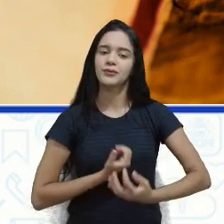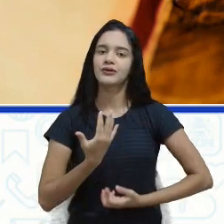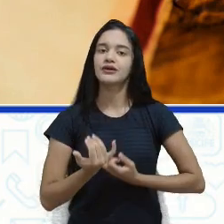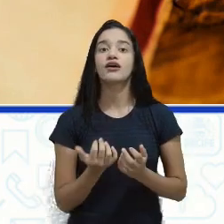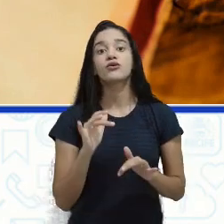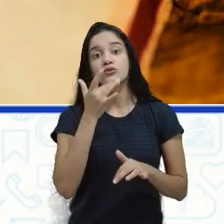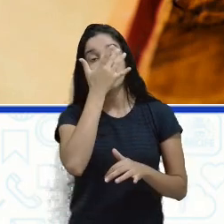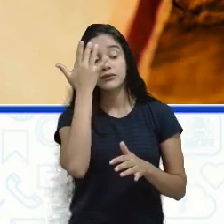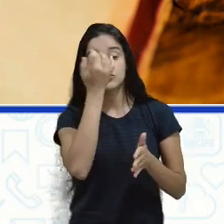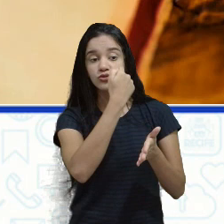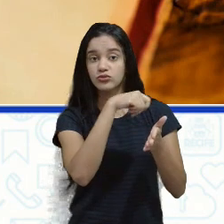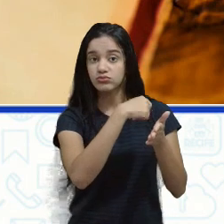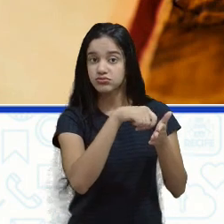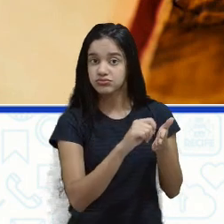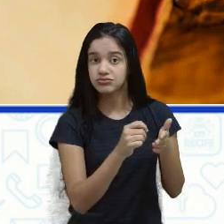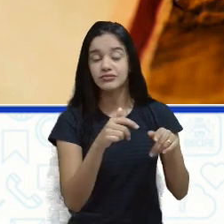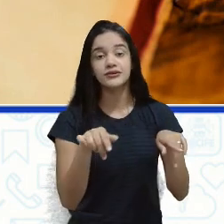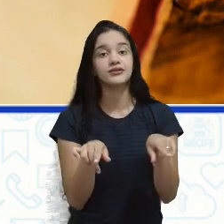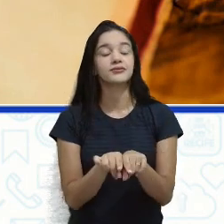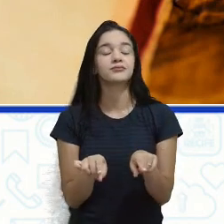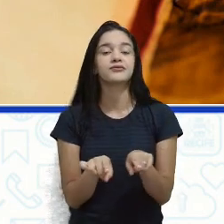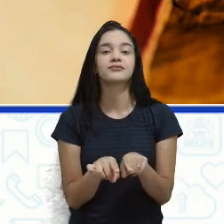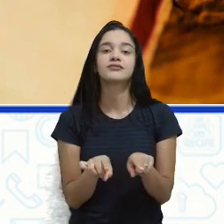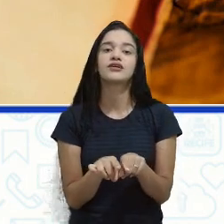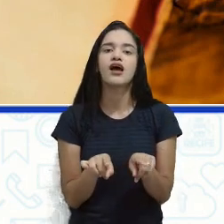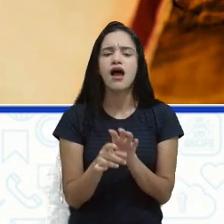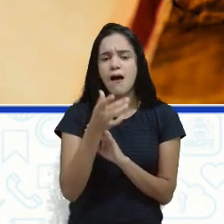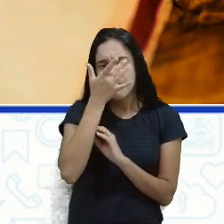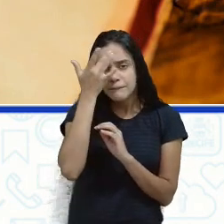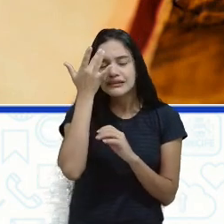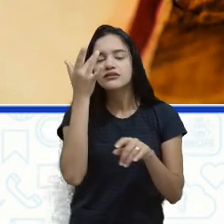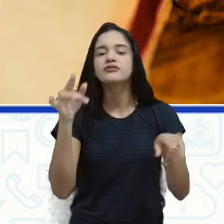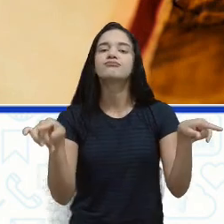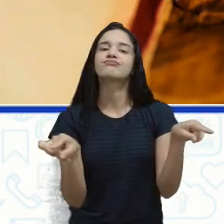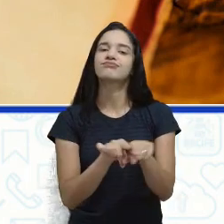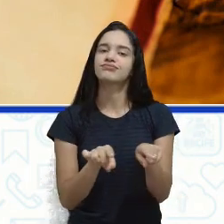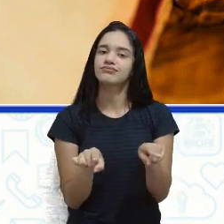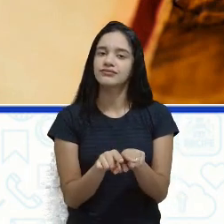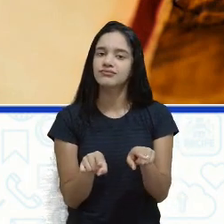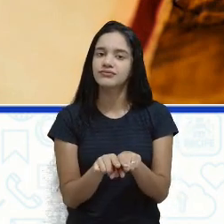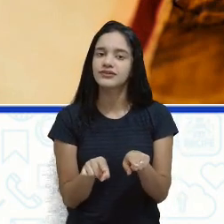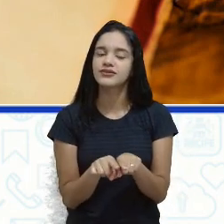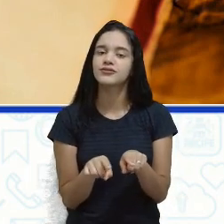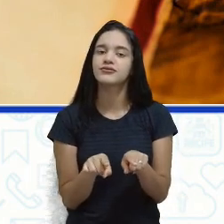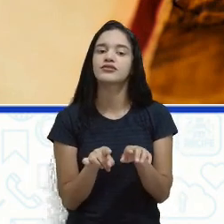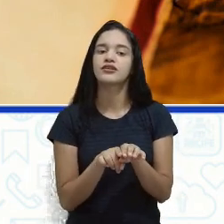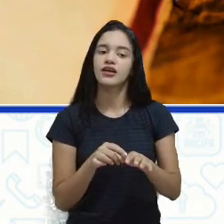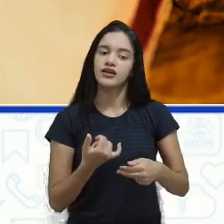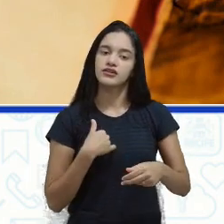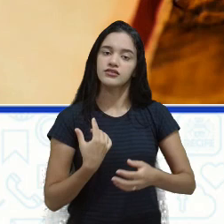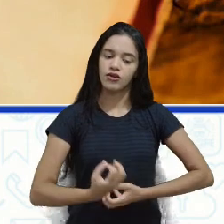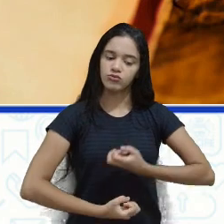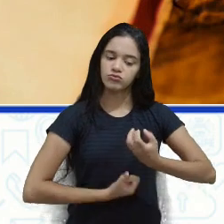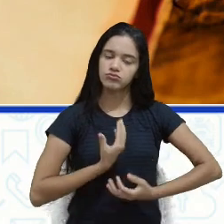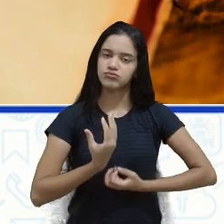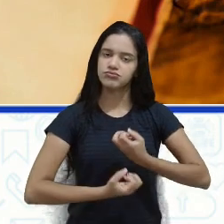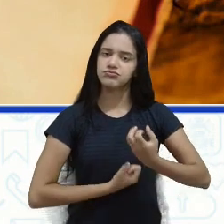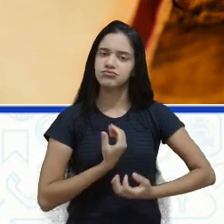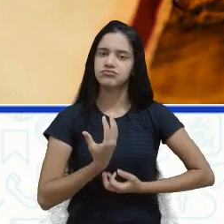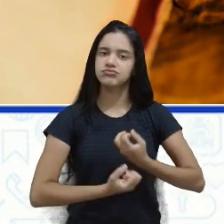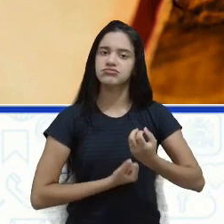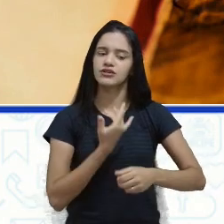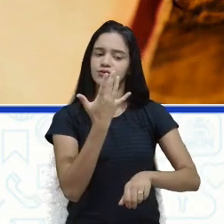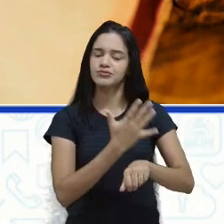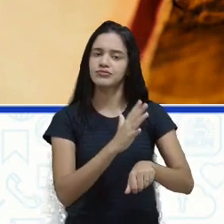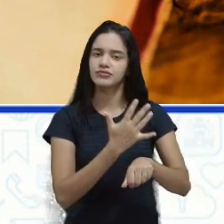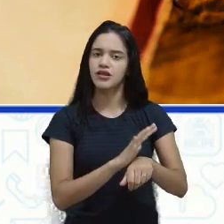desenha um quadro. Não é? Essa pessoa também está fazendo poesia, não é? Às vezes ele não